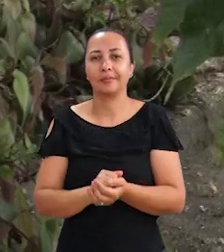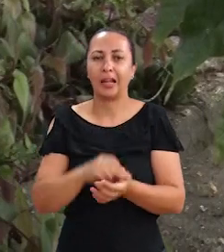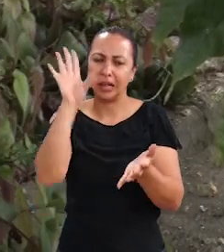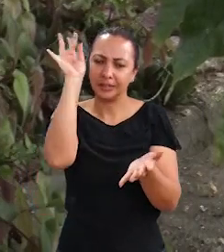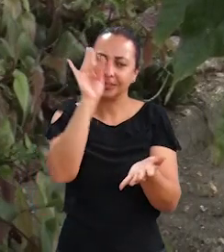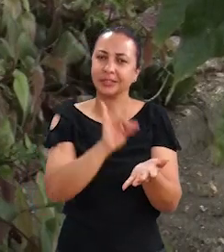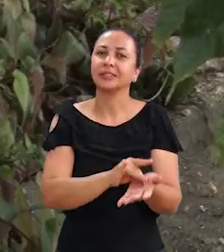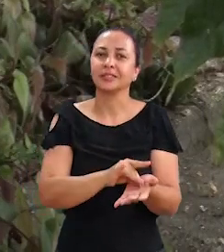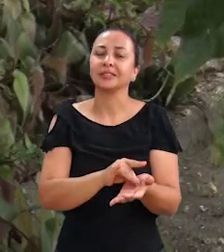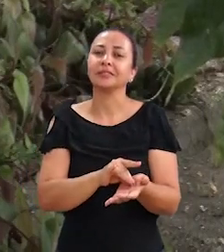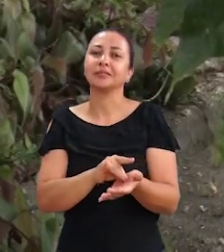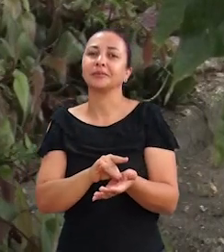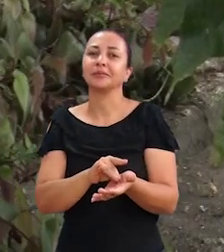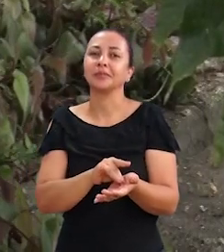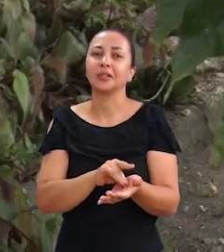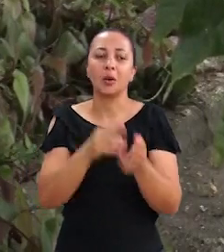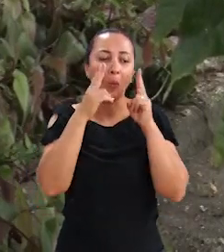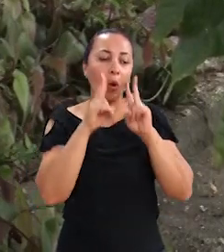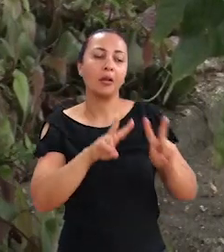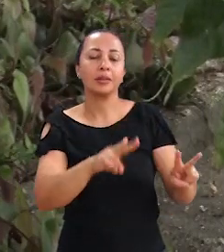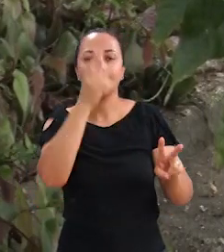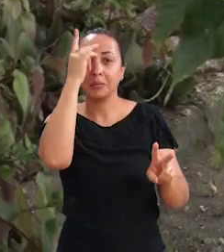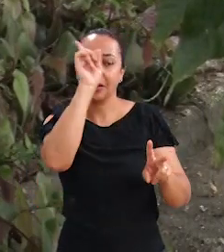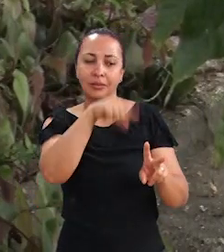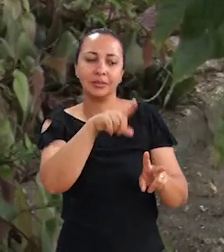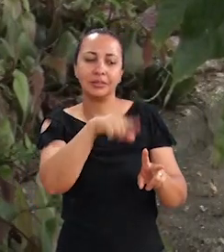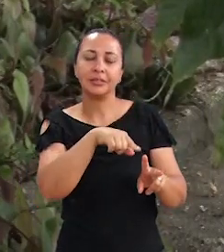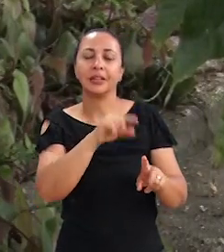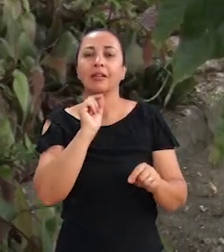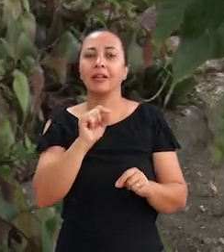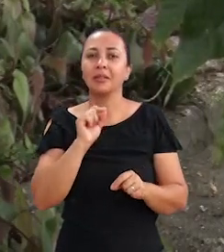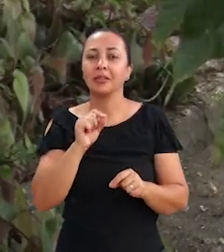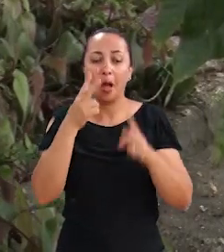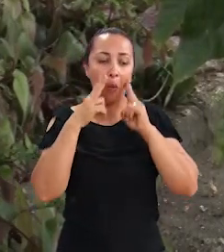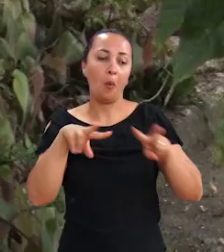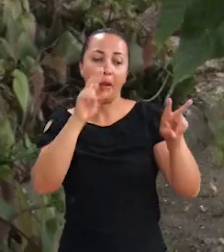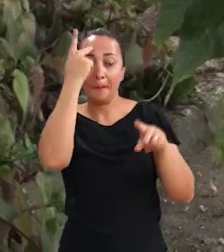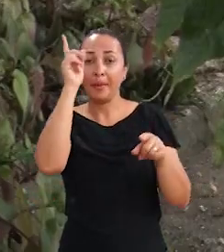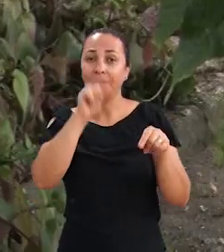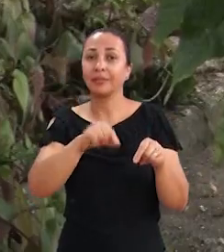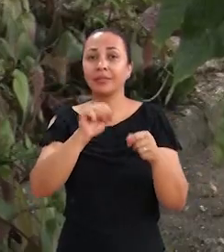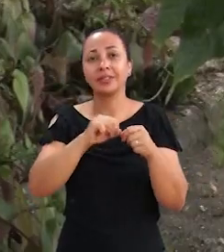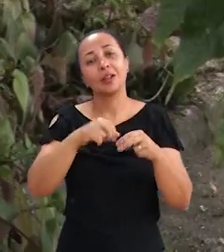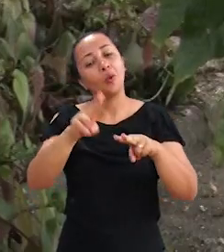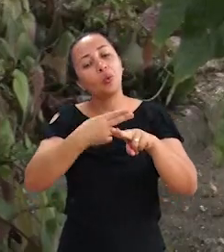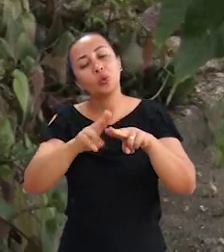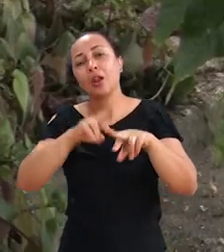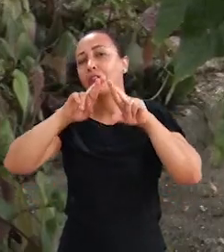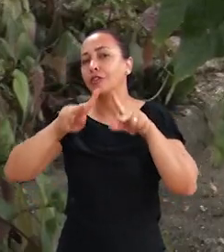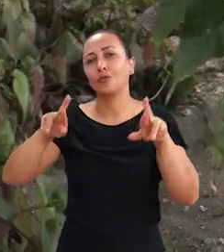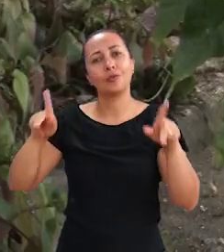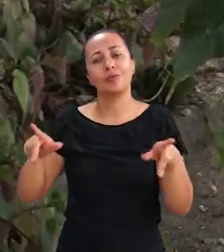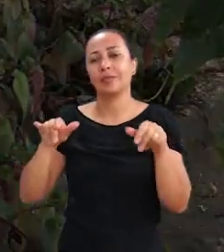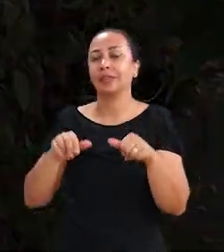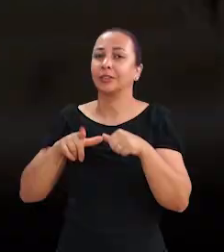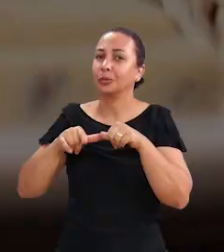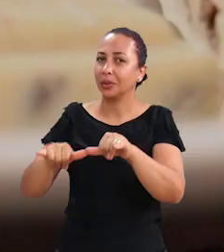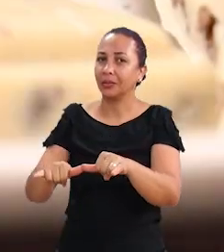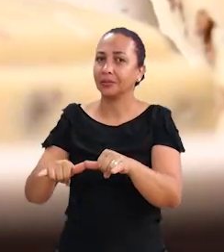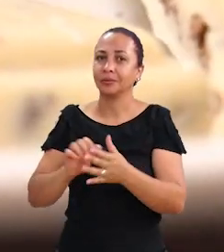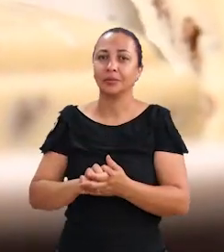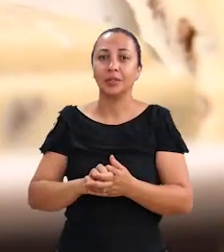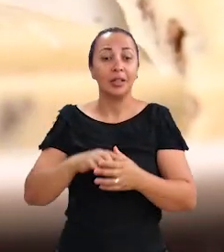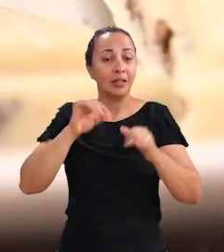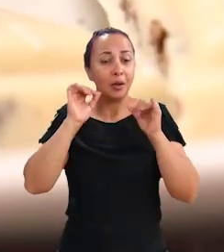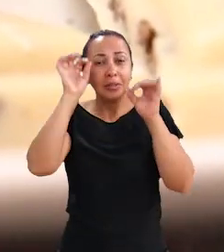né, para a gente ver se a gente tem potencialidade de publicar alguma coisa, né, ou depositar a patente desse produto, né?